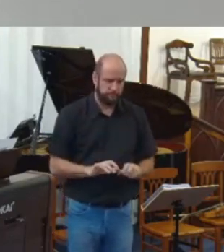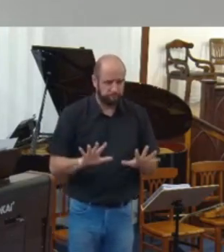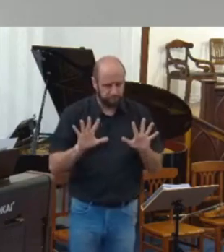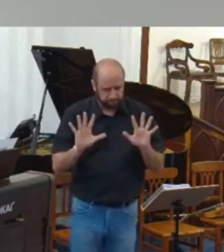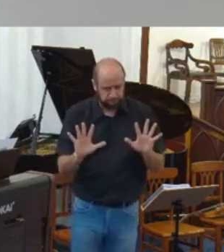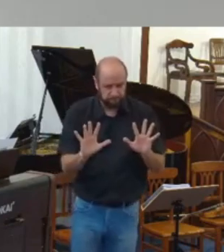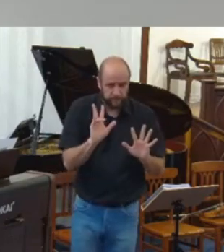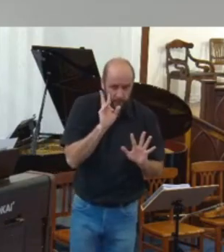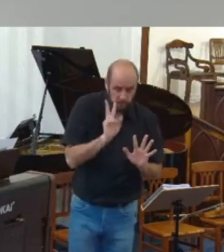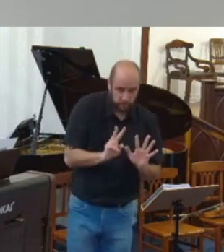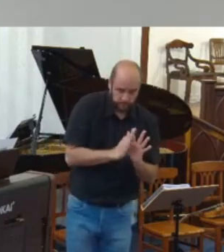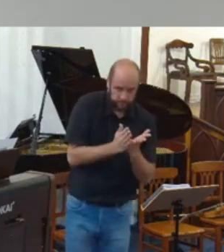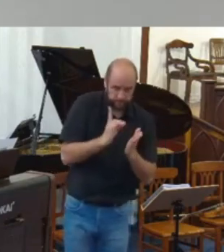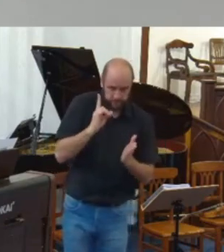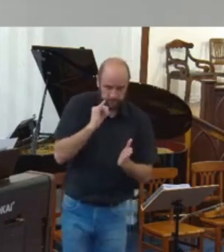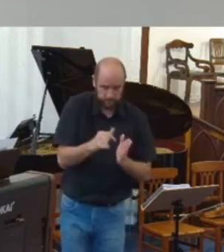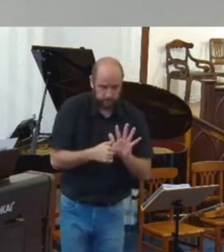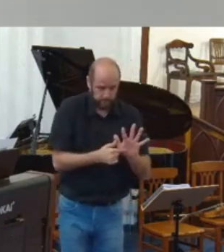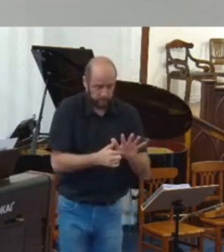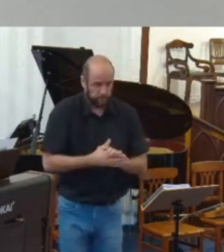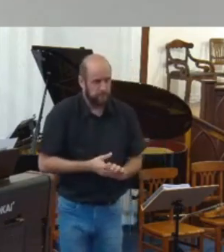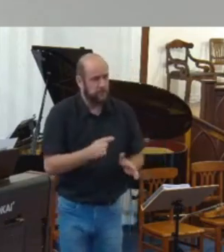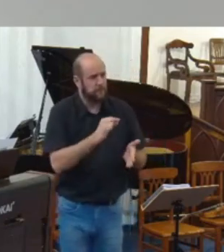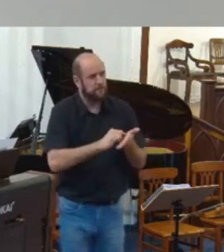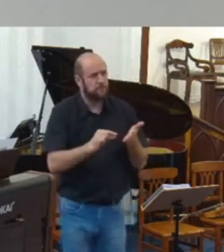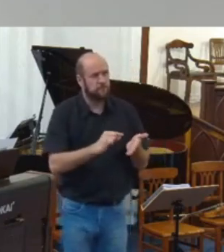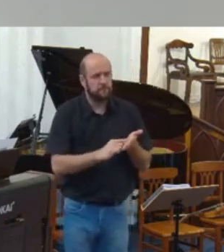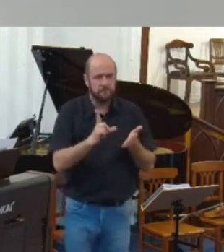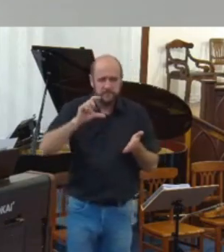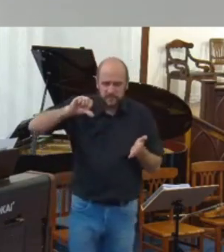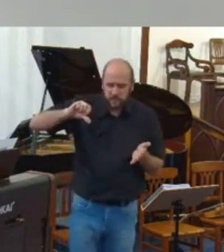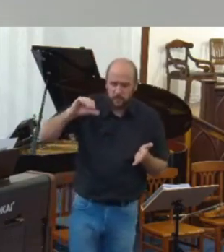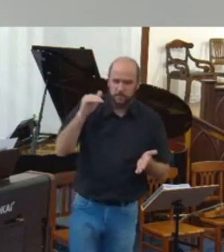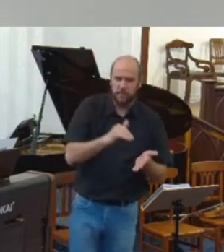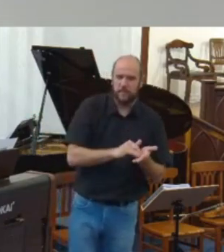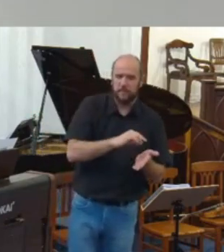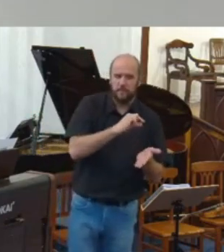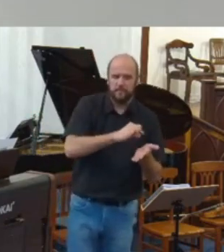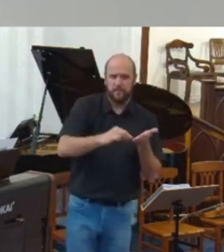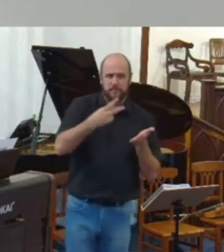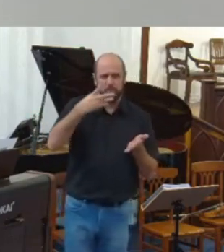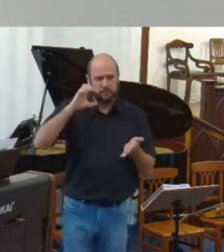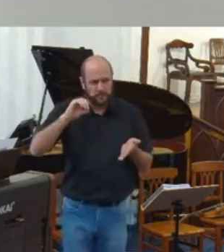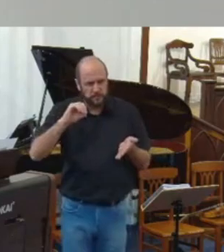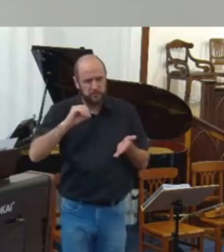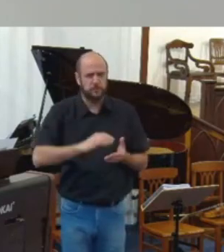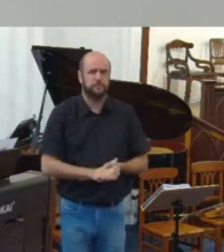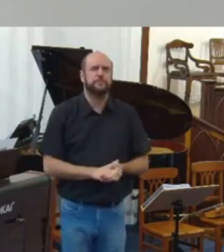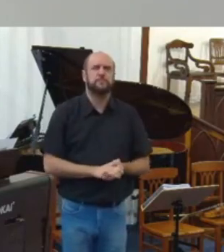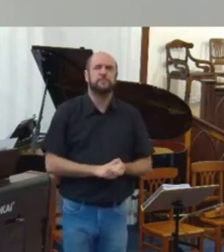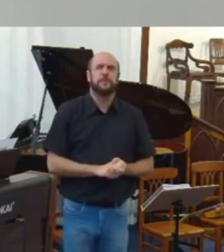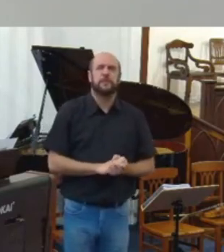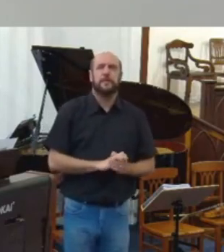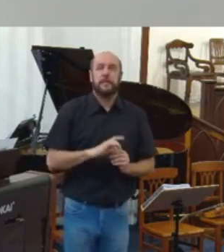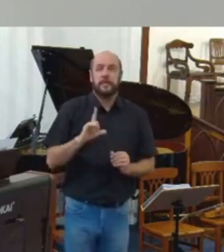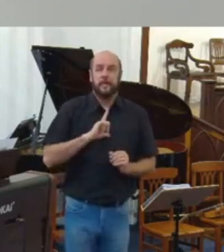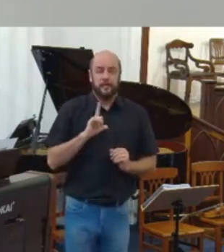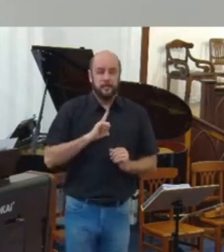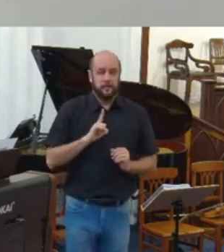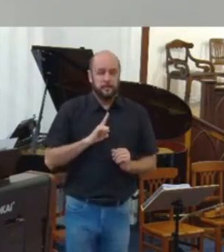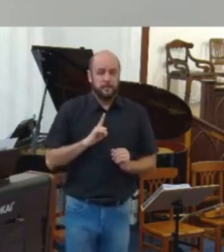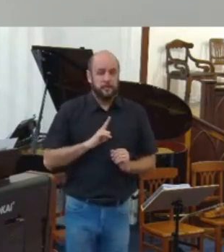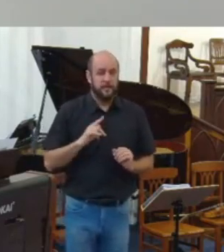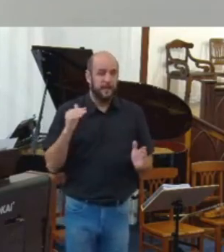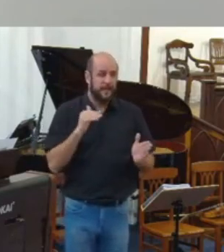isso aparece facilmente aqui. Dos versículos 19 e até o versículo 20, nós temos, e